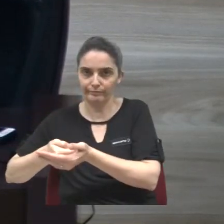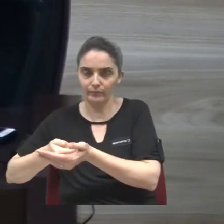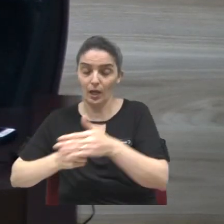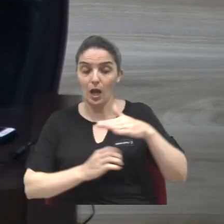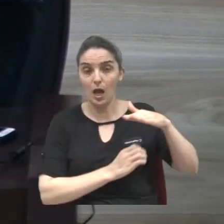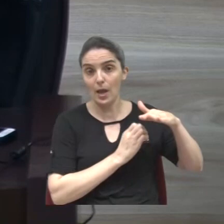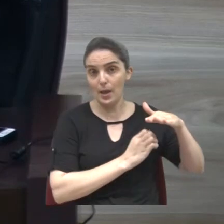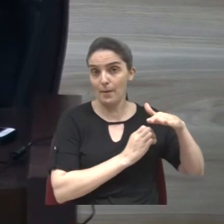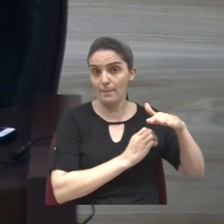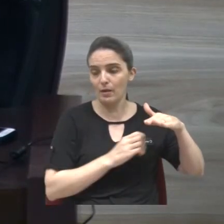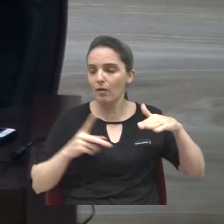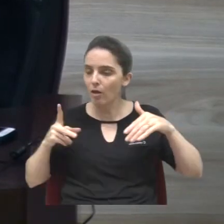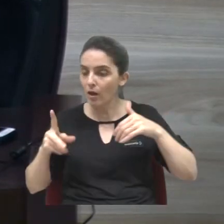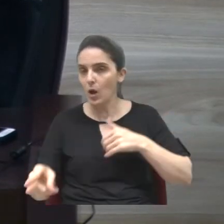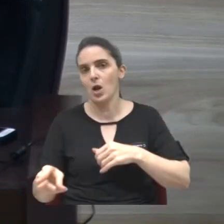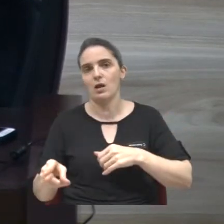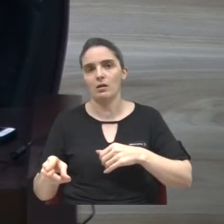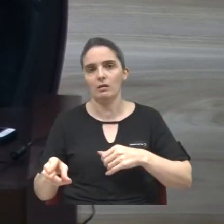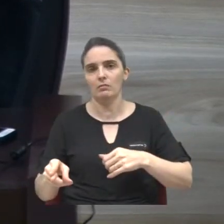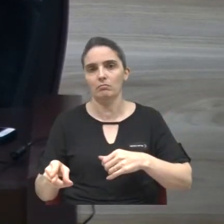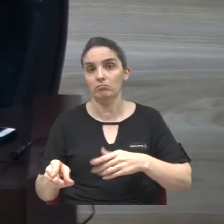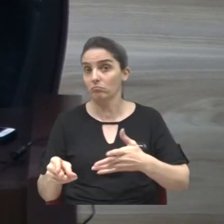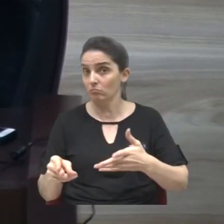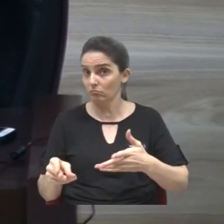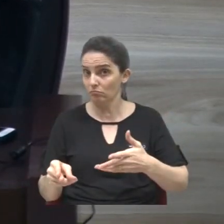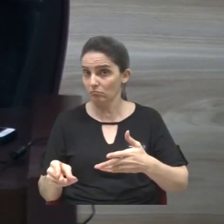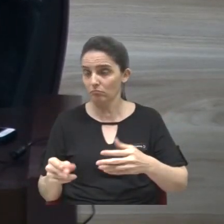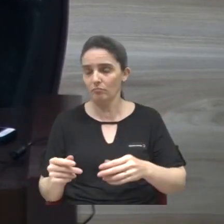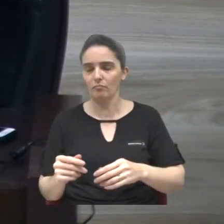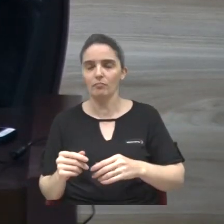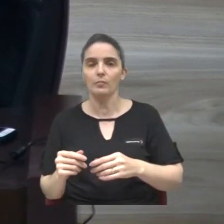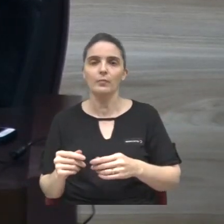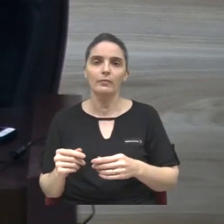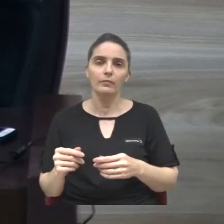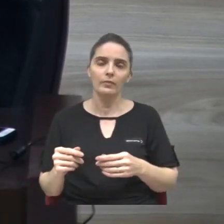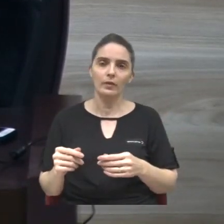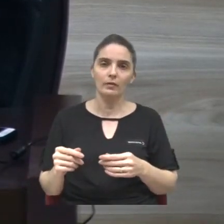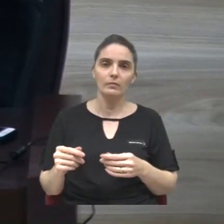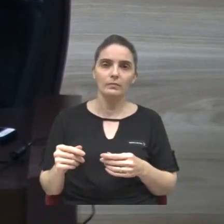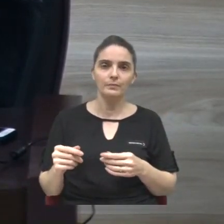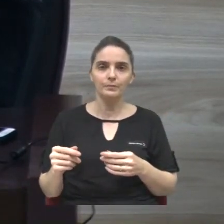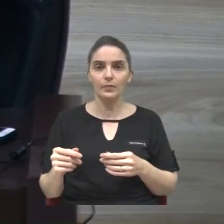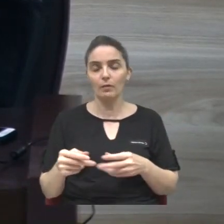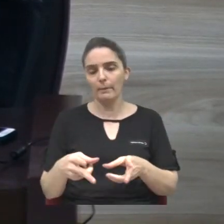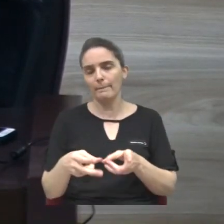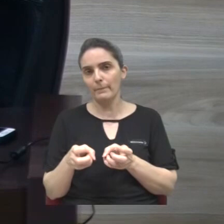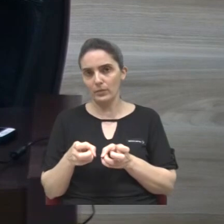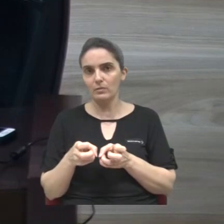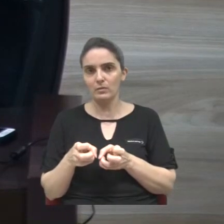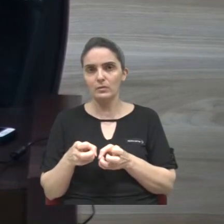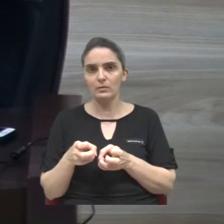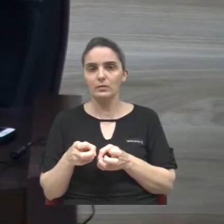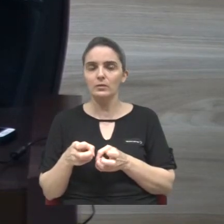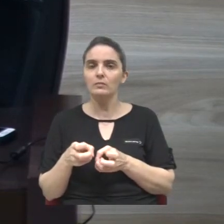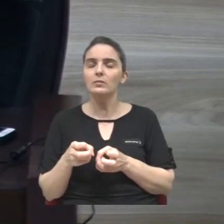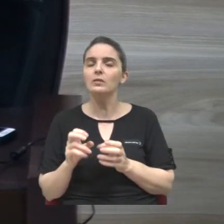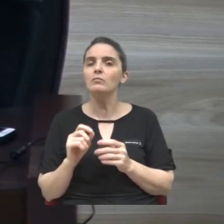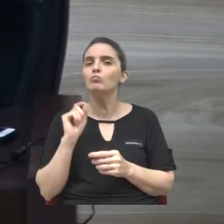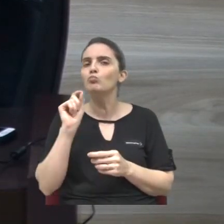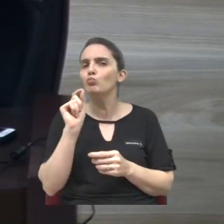reclamações recebidas por essa comissão parlamentar de inquérito, bem como nos registros da Comissão de Assuntos Relevantes,